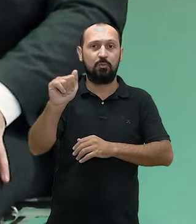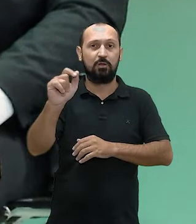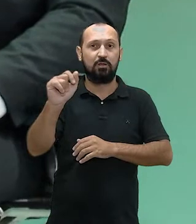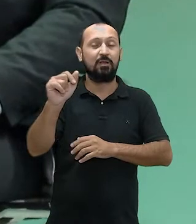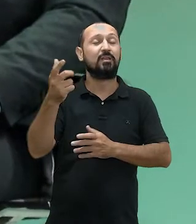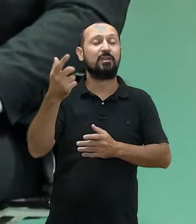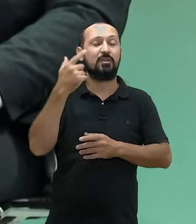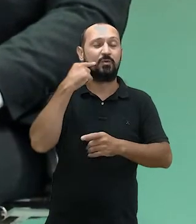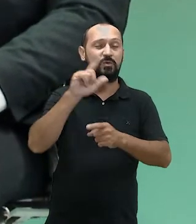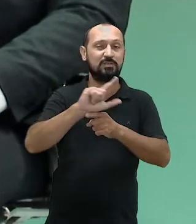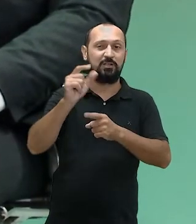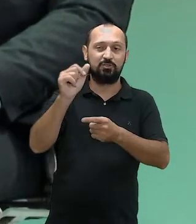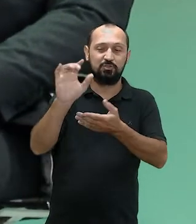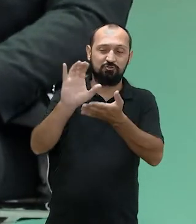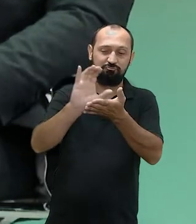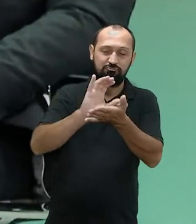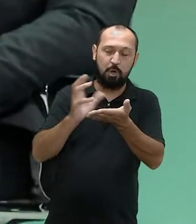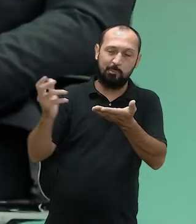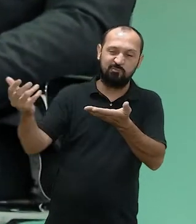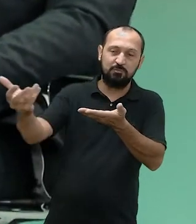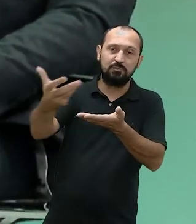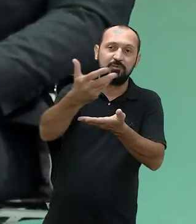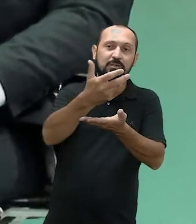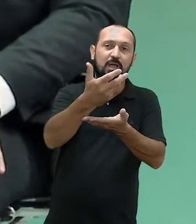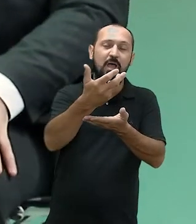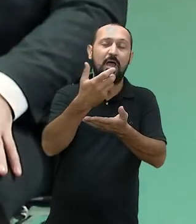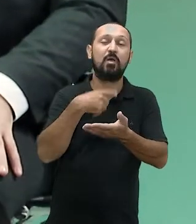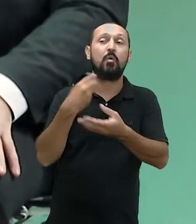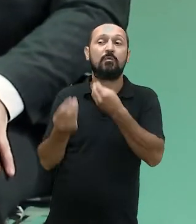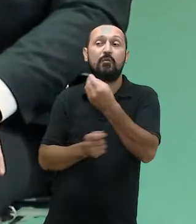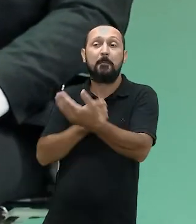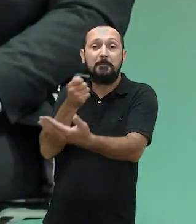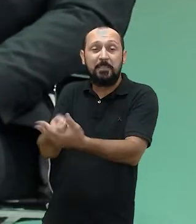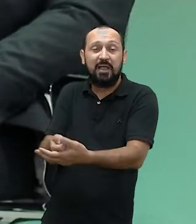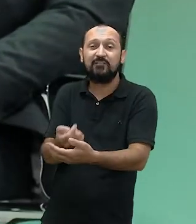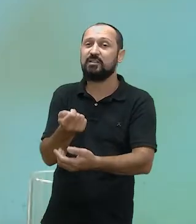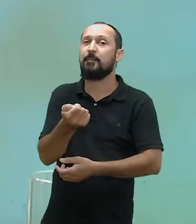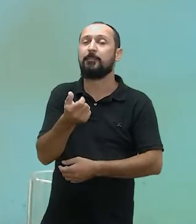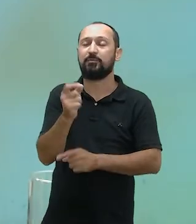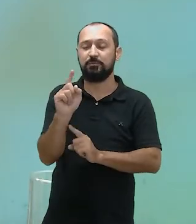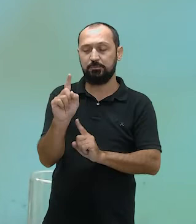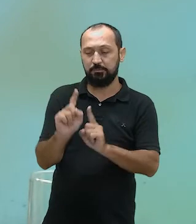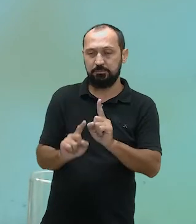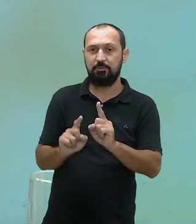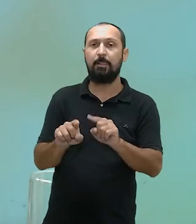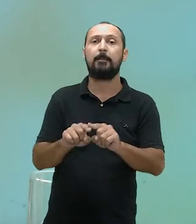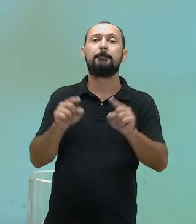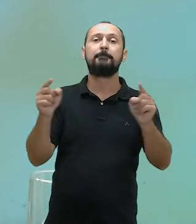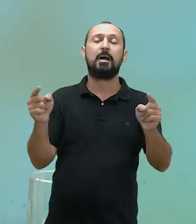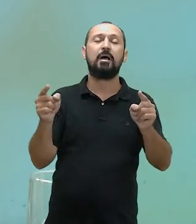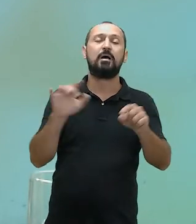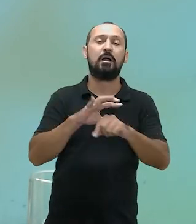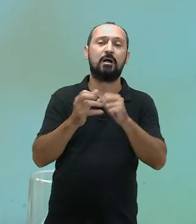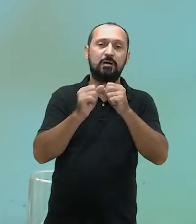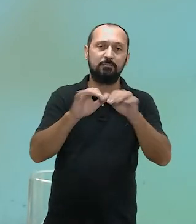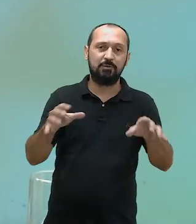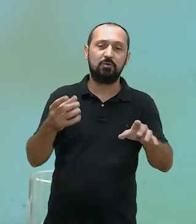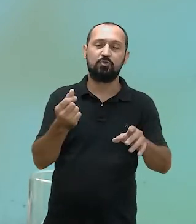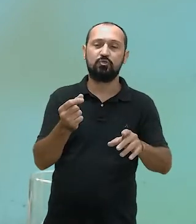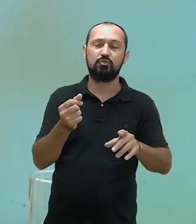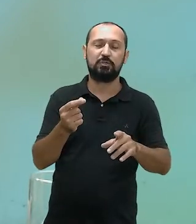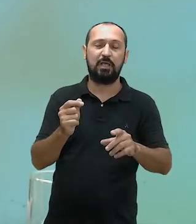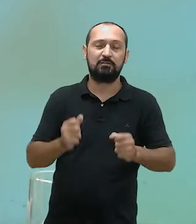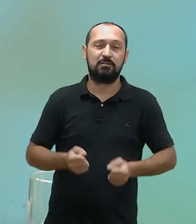arrecadação do Estado. E se diminuiu a arrecadação, diminuiu o que você poderia gastar nos gastos previstos. Mas dada a situação de uma pandemia, os gastos